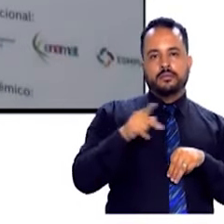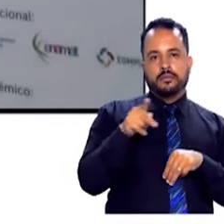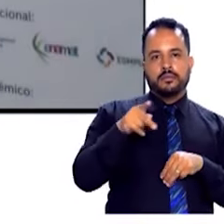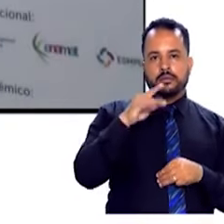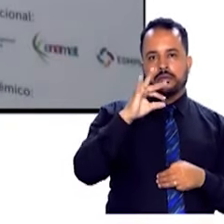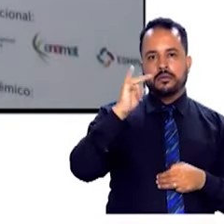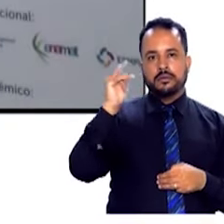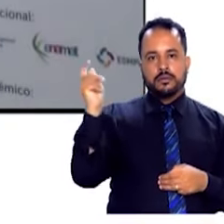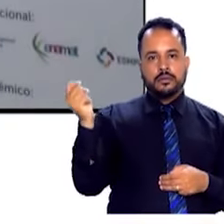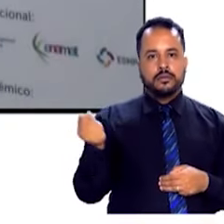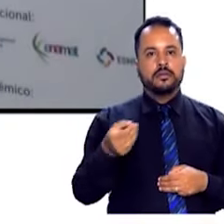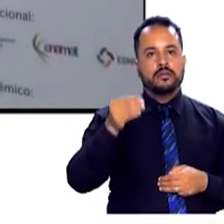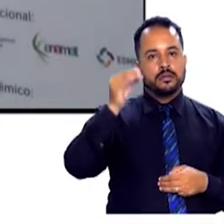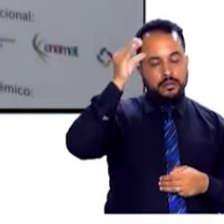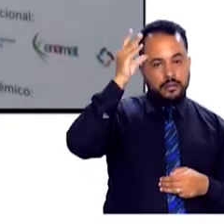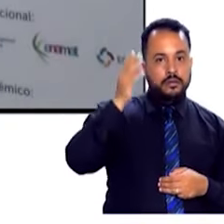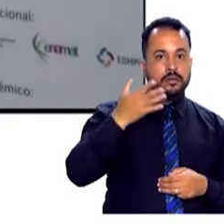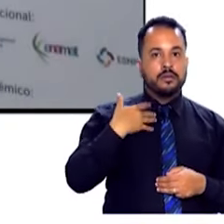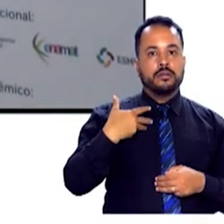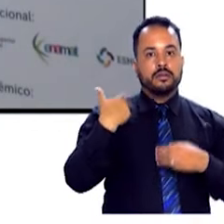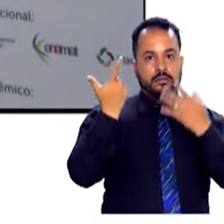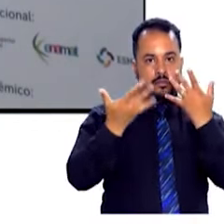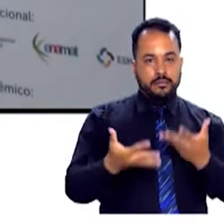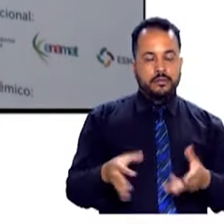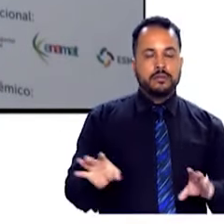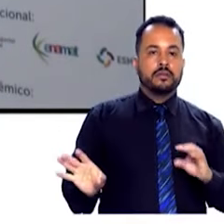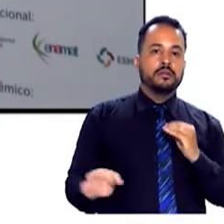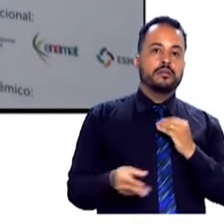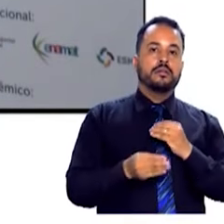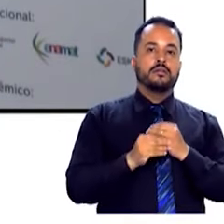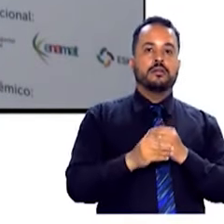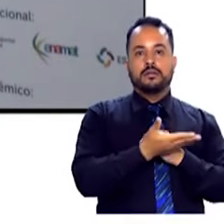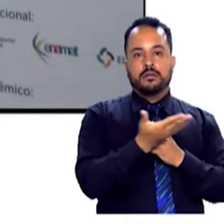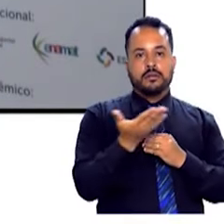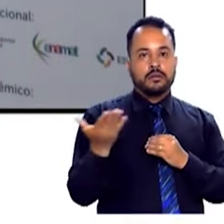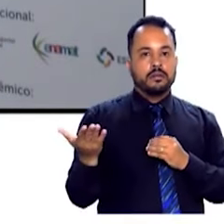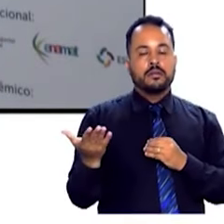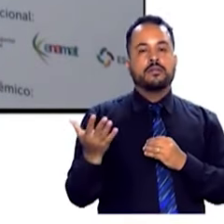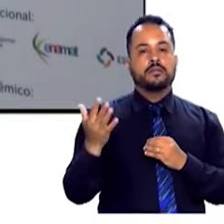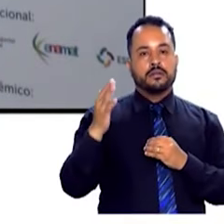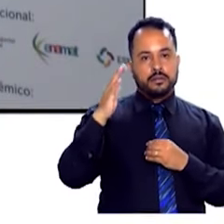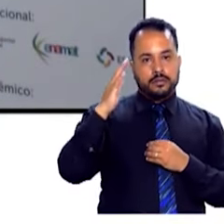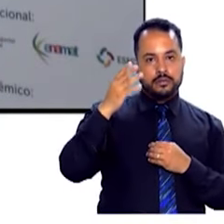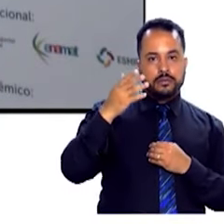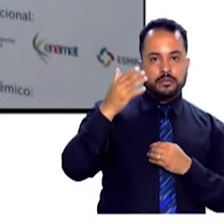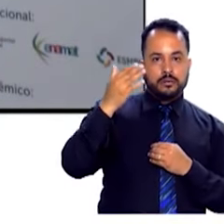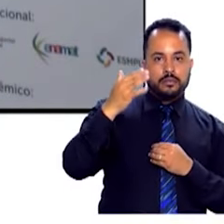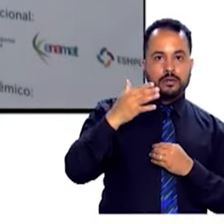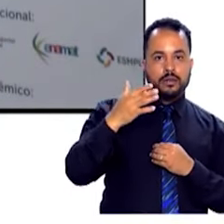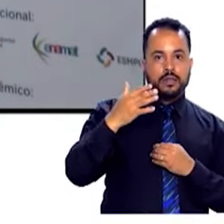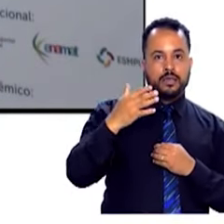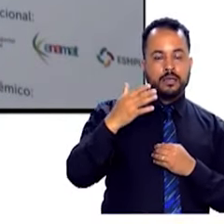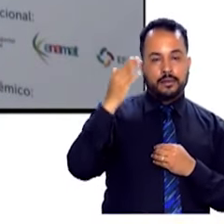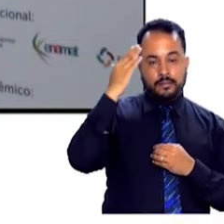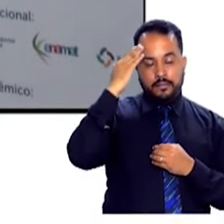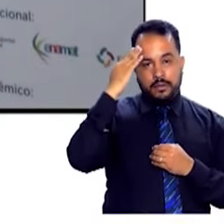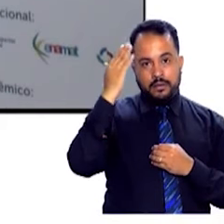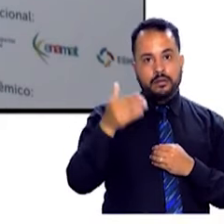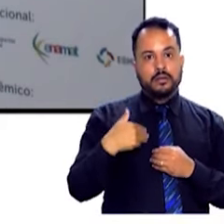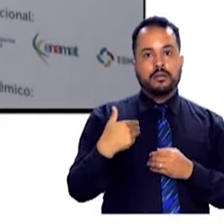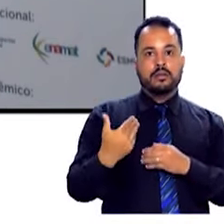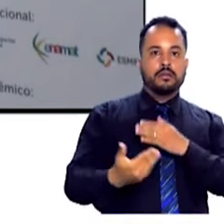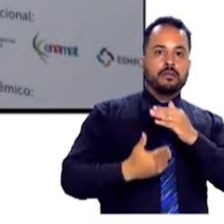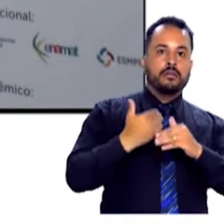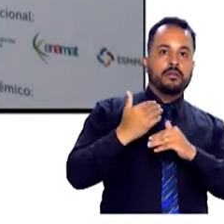o conhecimento do que vou falar aqui mas vou reiterar aqui para professor Scot tenha conhecimento eh eu ingressei na aqui na